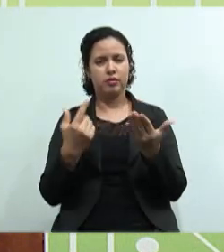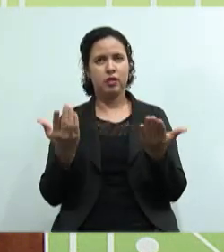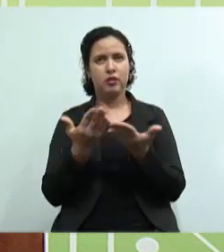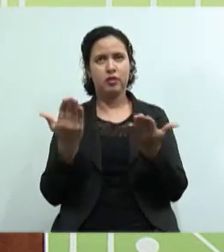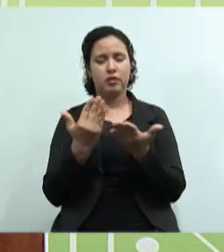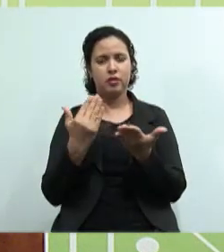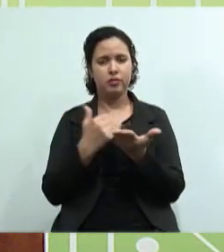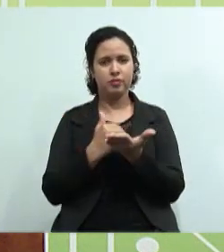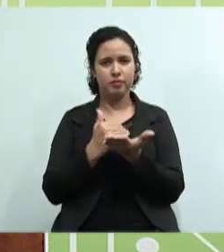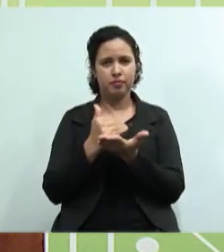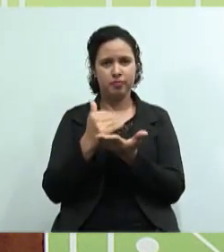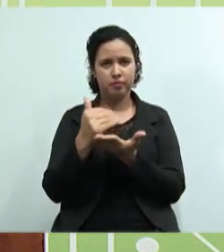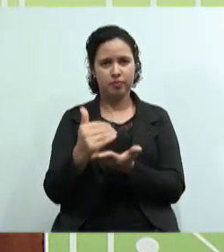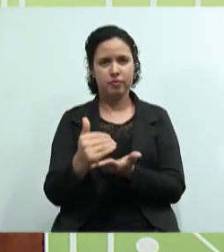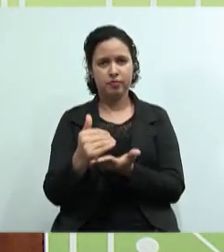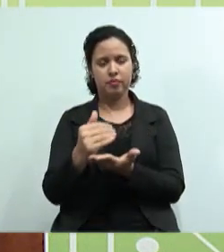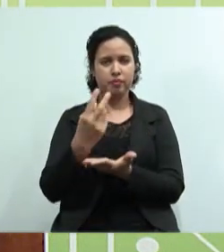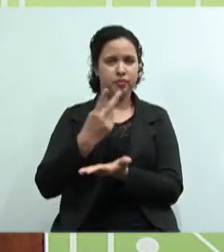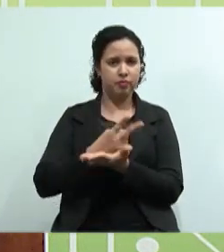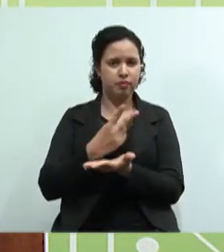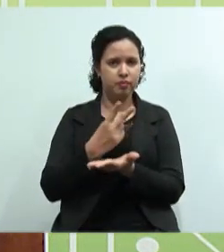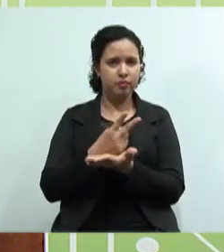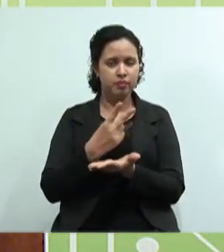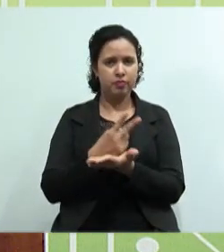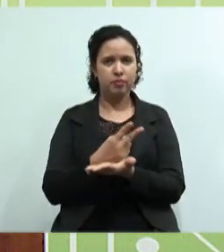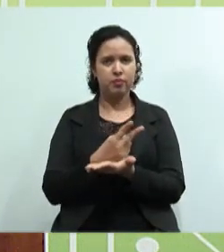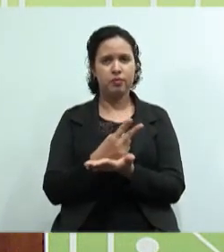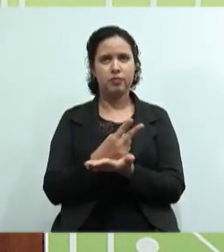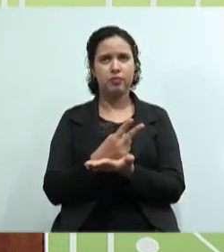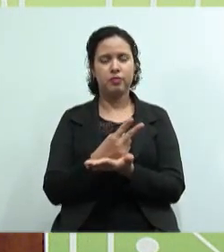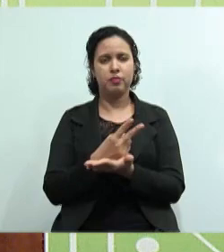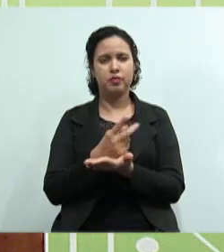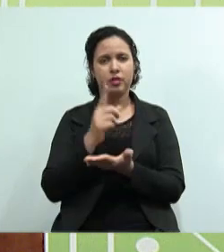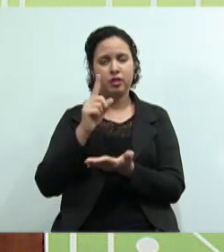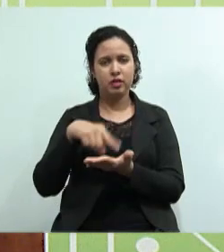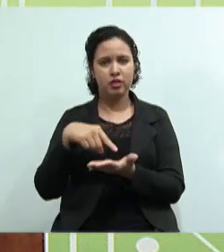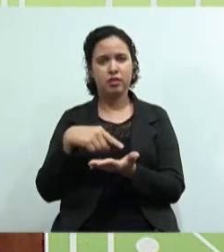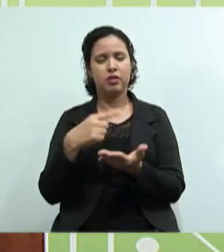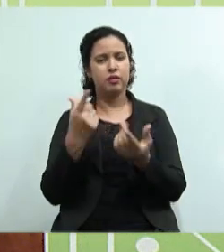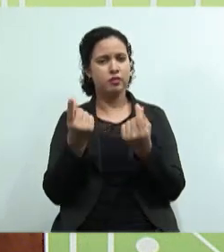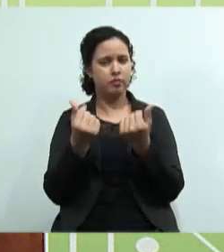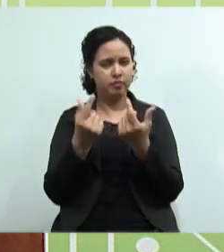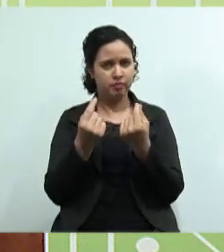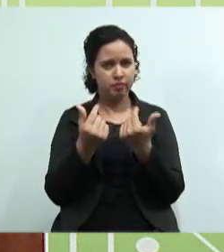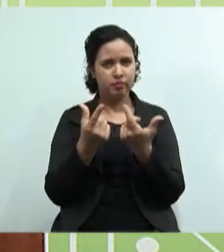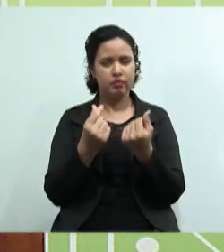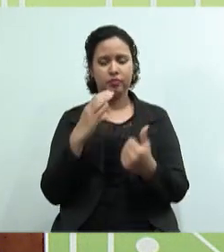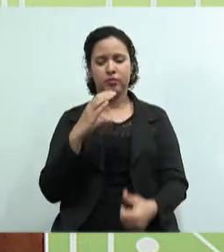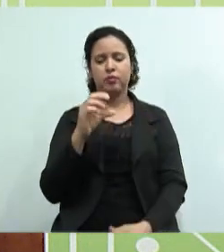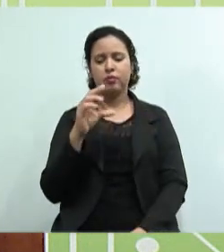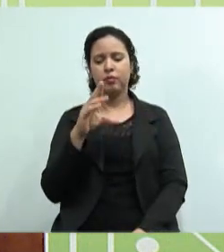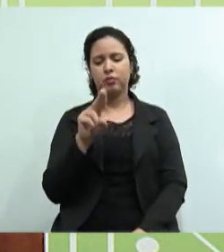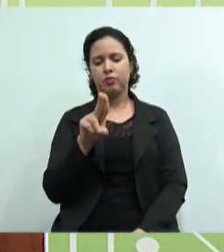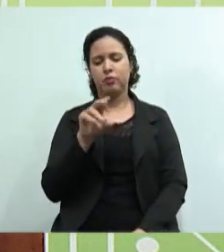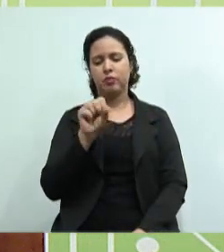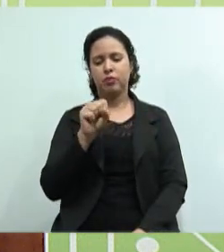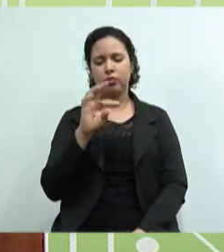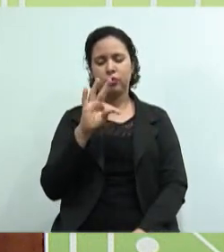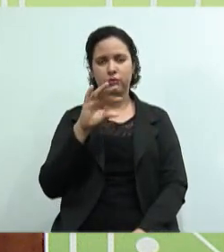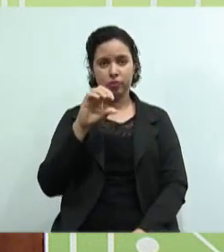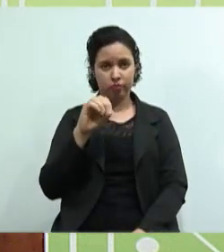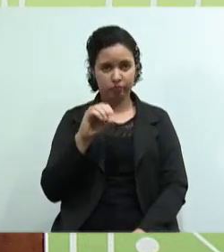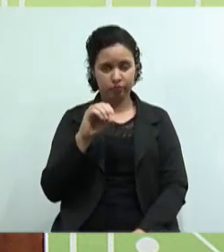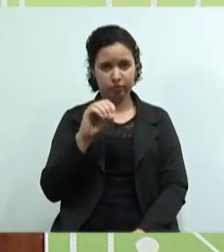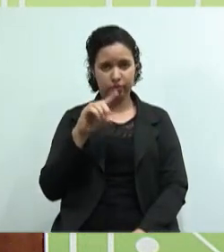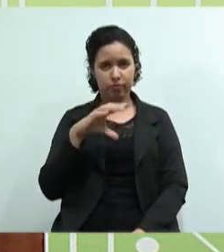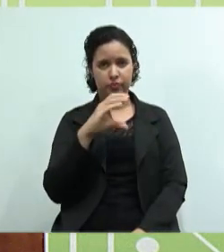nós vamos dar continuidade à parte de contabilidade de custos de cooperativas. Então, vamos lá